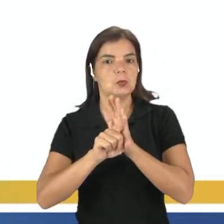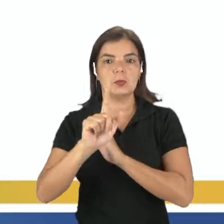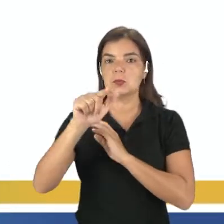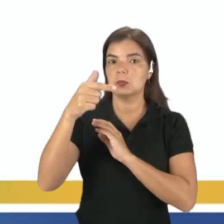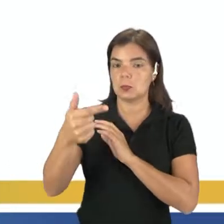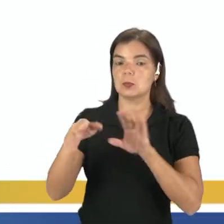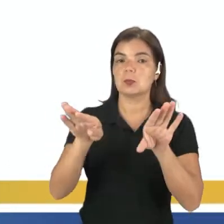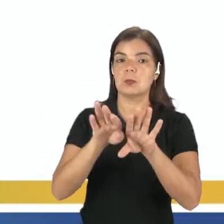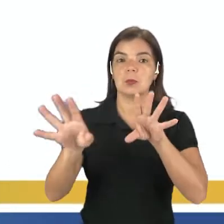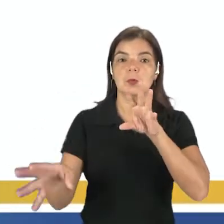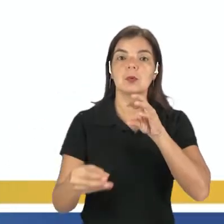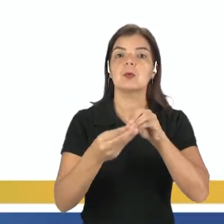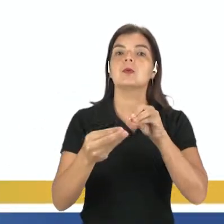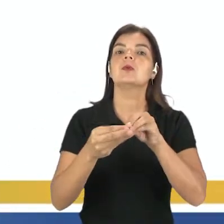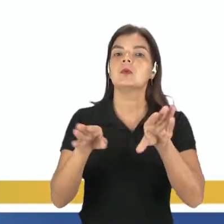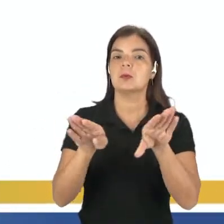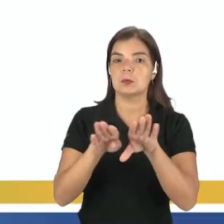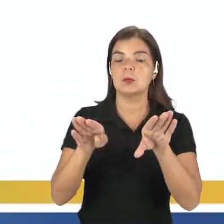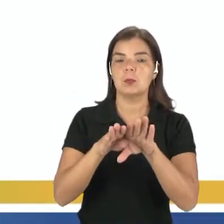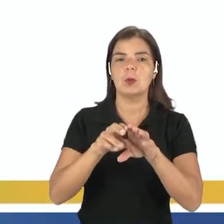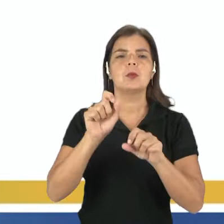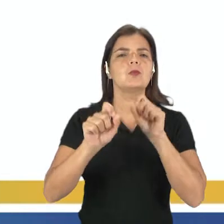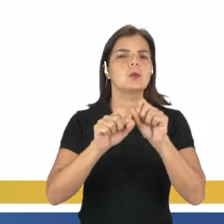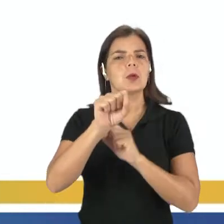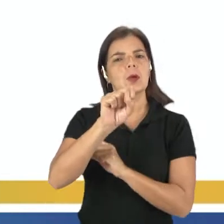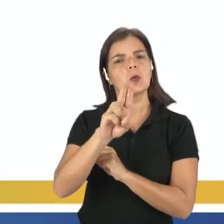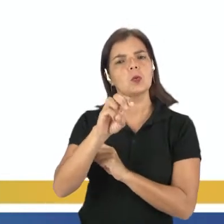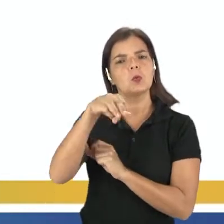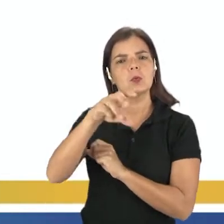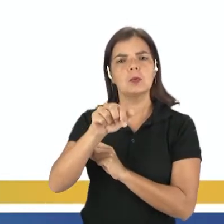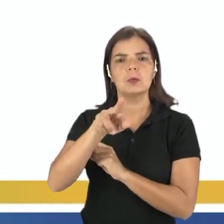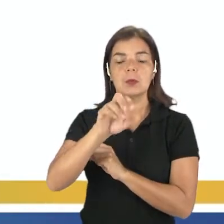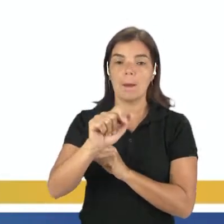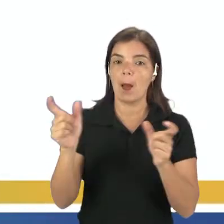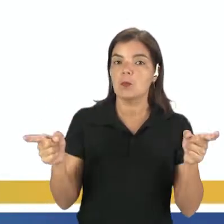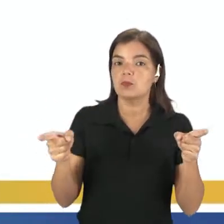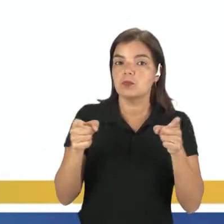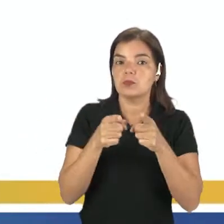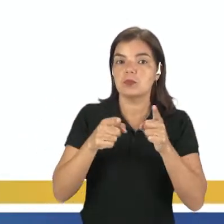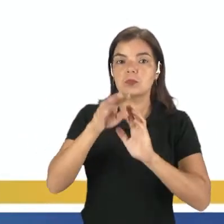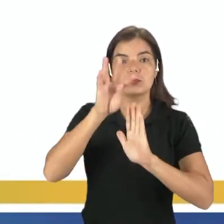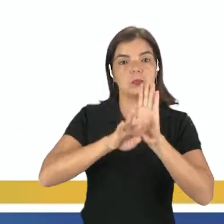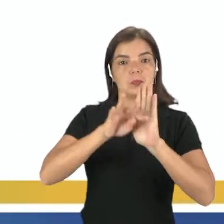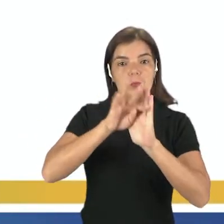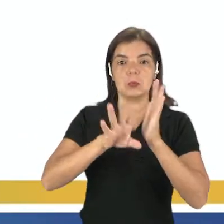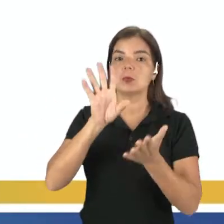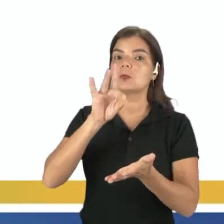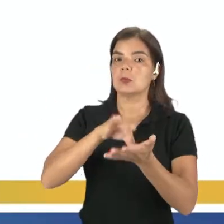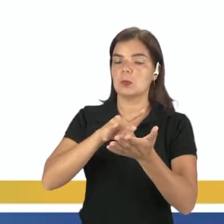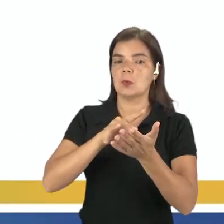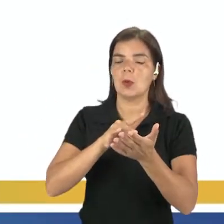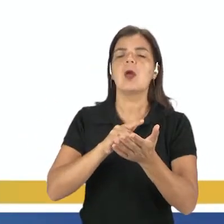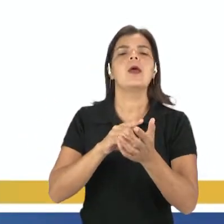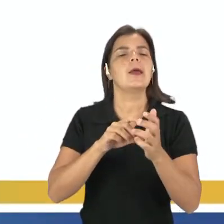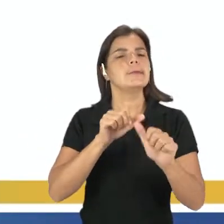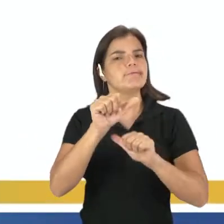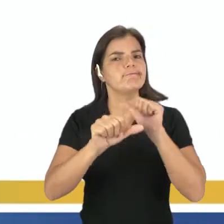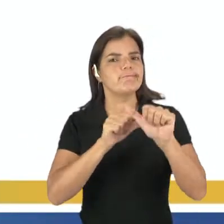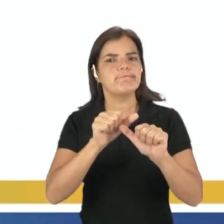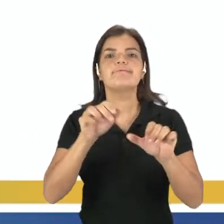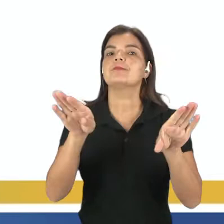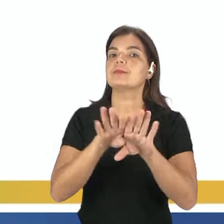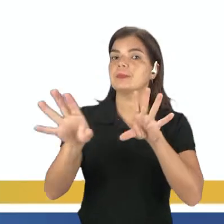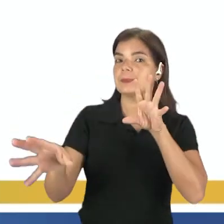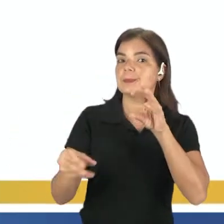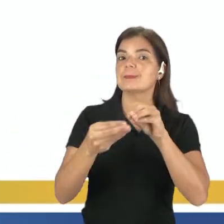A sinopse é também chamada de sumário, pois é uma versão mais curta de um texto original. Trocando em miúdos, a